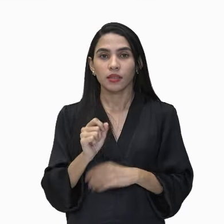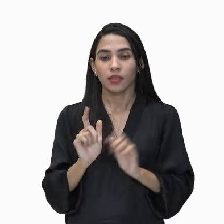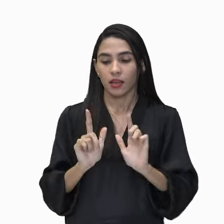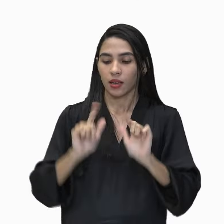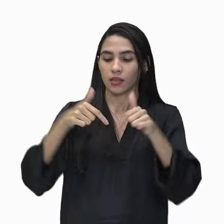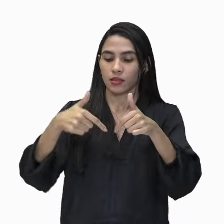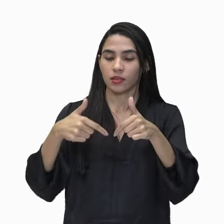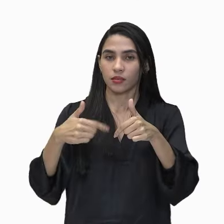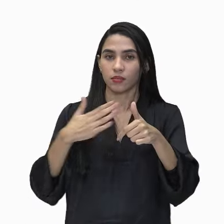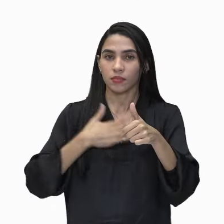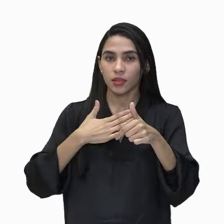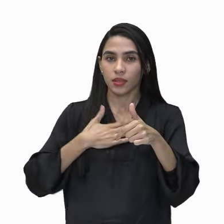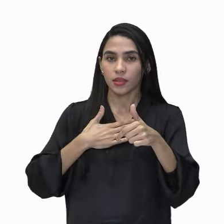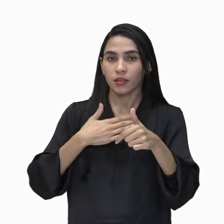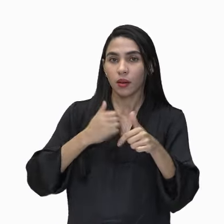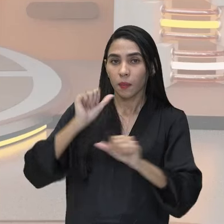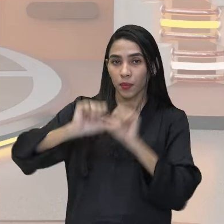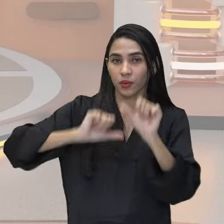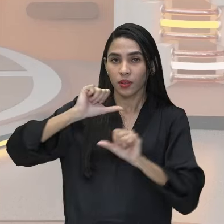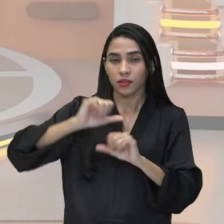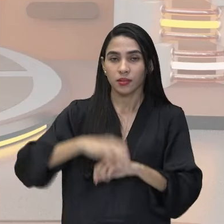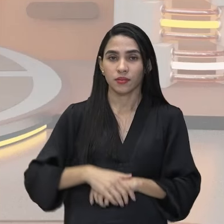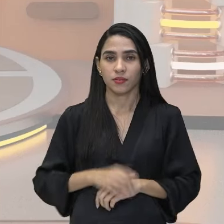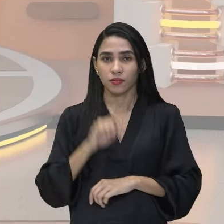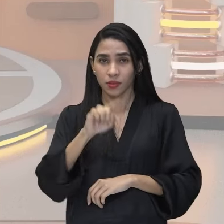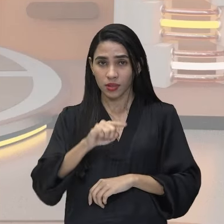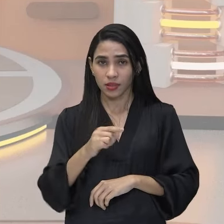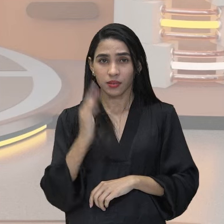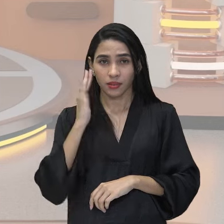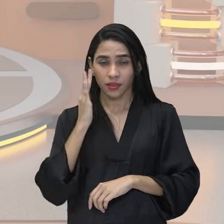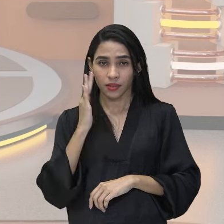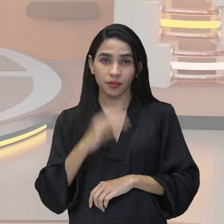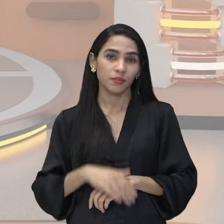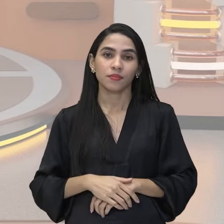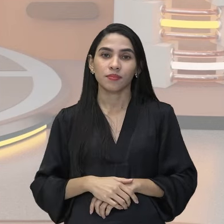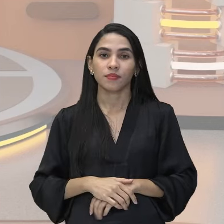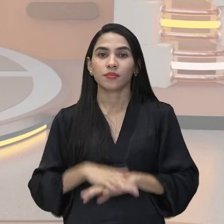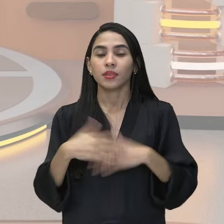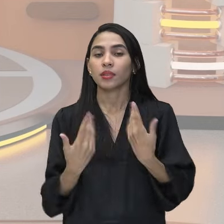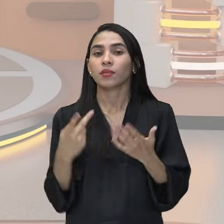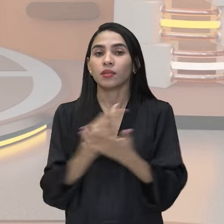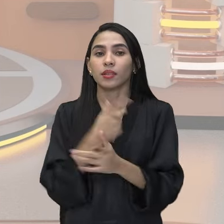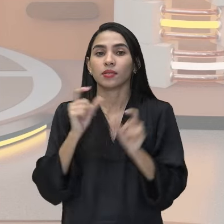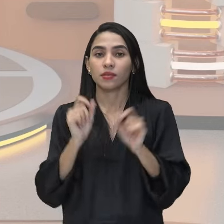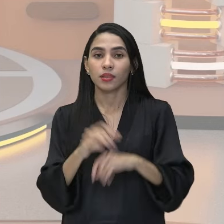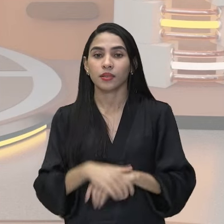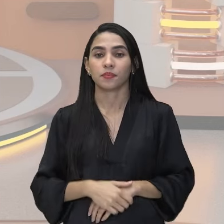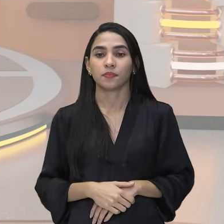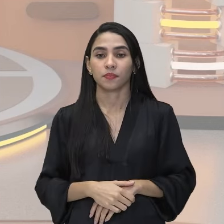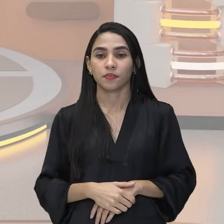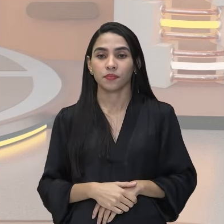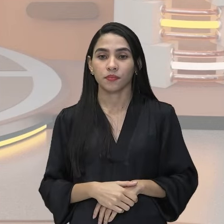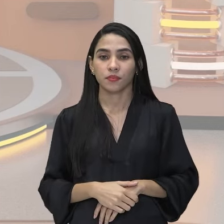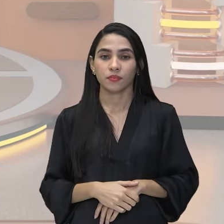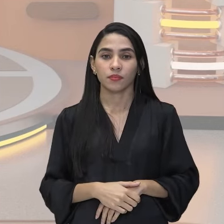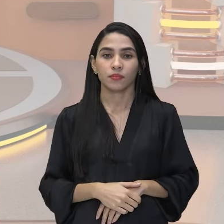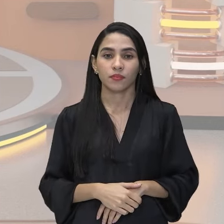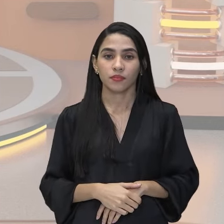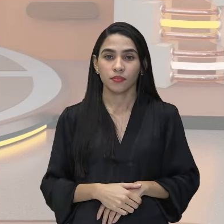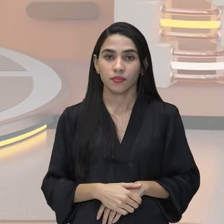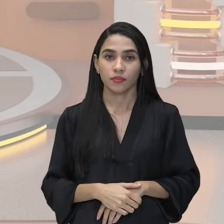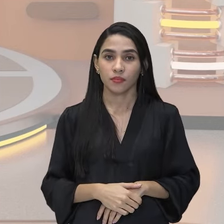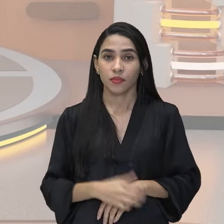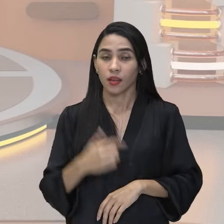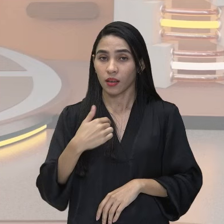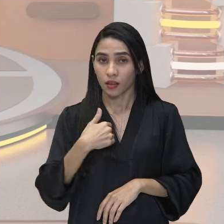realizar uma ação transformadora. Tá entendido isso daí? Então, o que que acontece então, gente? Olha só, eu tenho